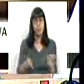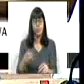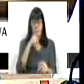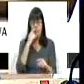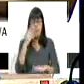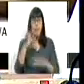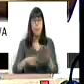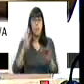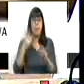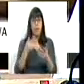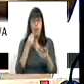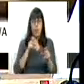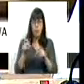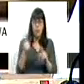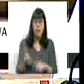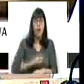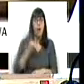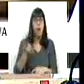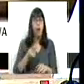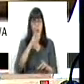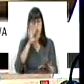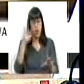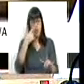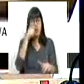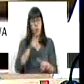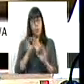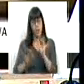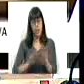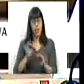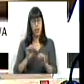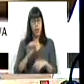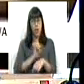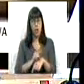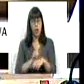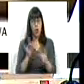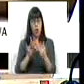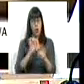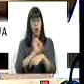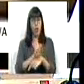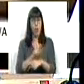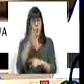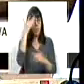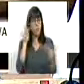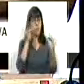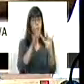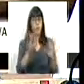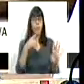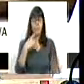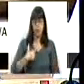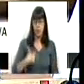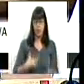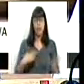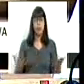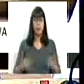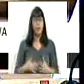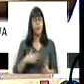de incidências de morbilidade que não aconteceriam se as pessoas fossem tratadas no primeiro nível de contacto. Portanto, Sr. Deputado, em relação à questão que